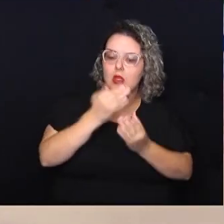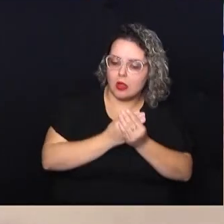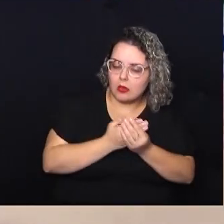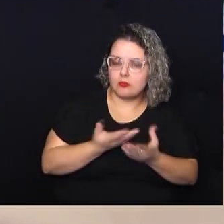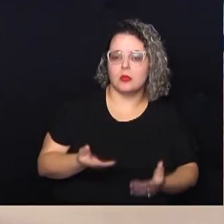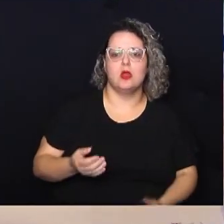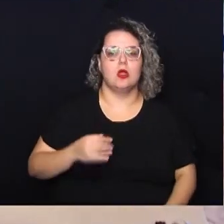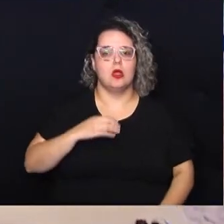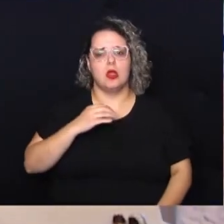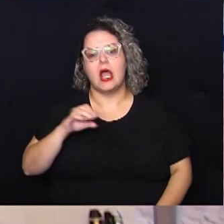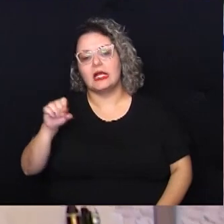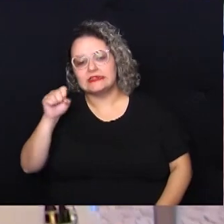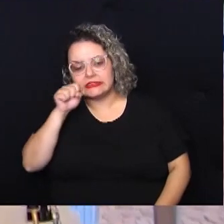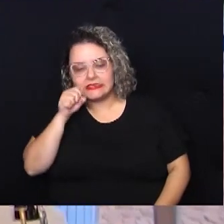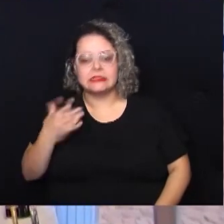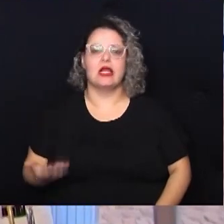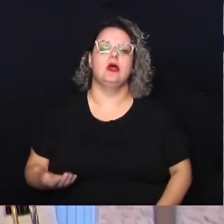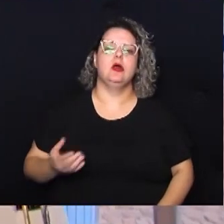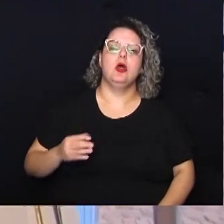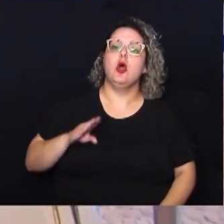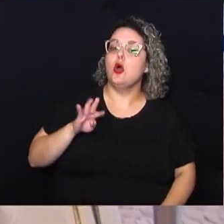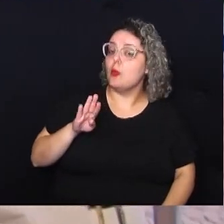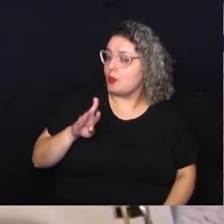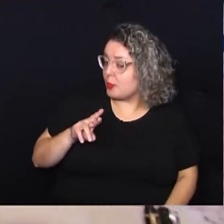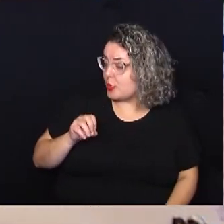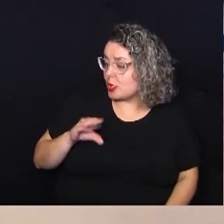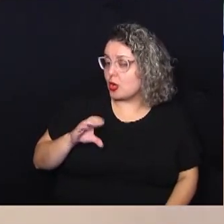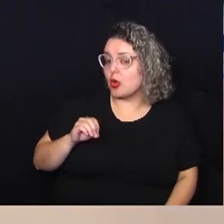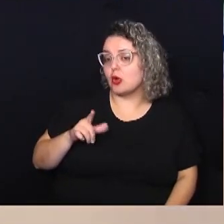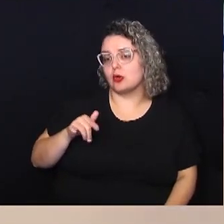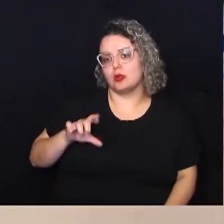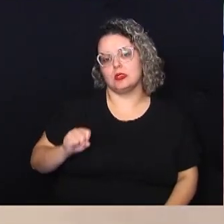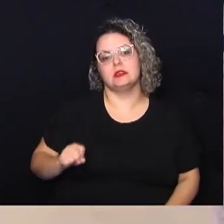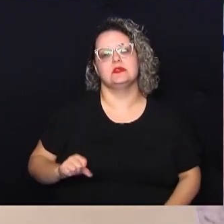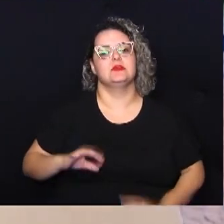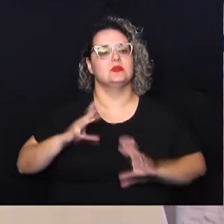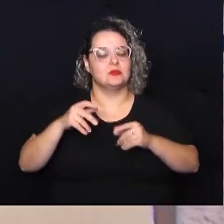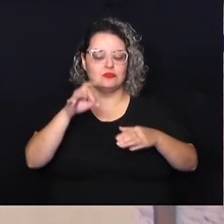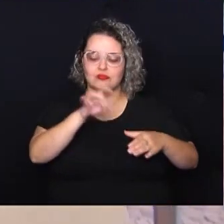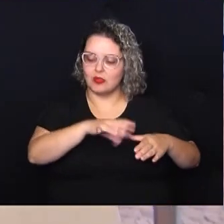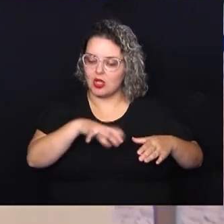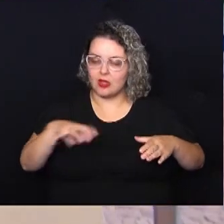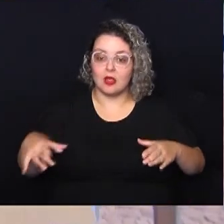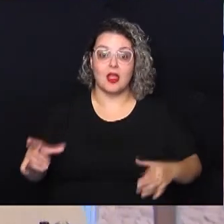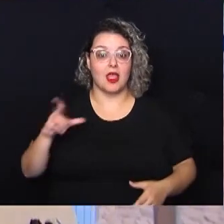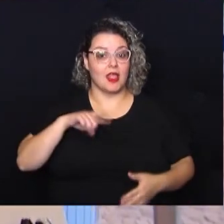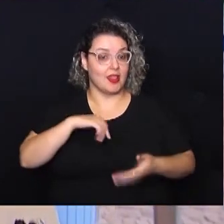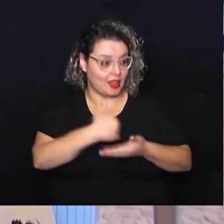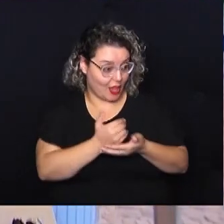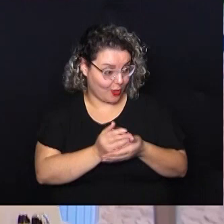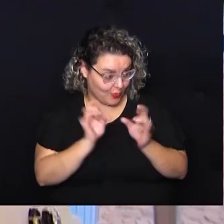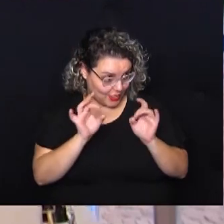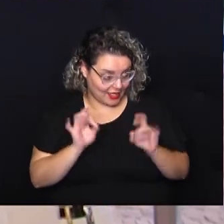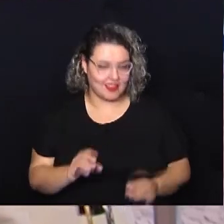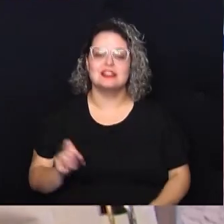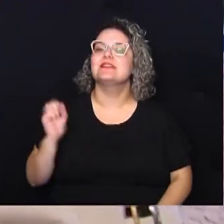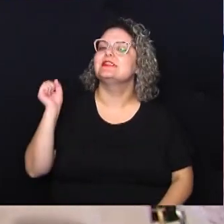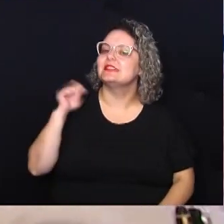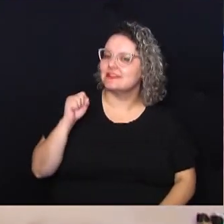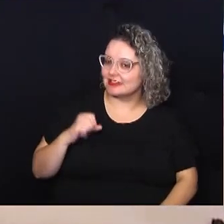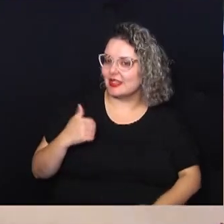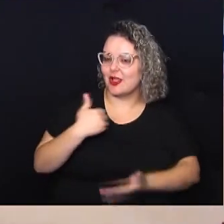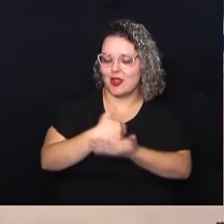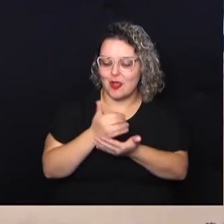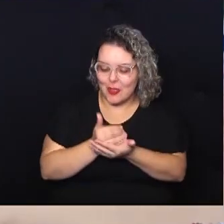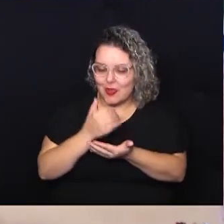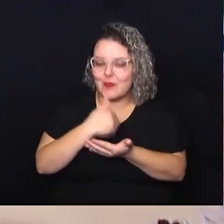cenoura, brócolis, hortaliças, está tudo aqui na nossa mesa hoje. Tem até um bolinho especial, não é isso? Exato, fizemos um